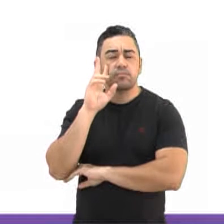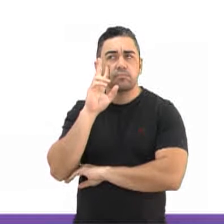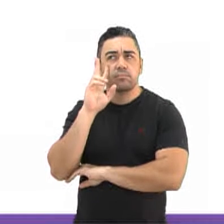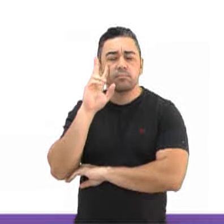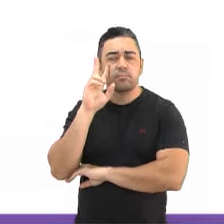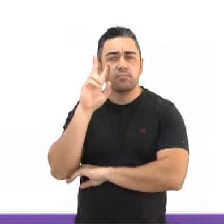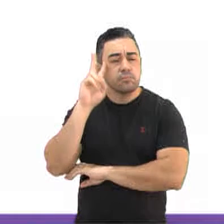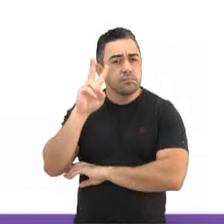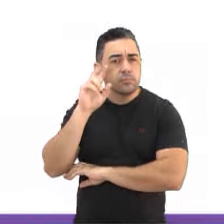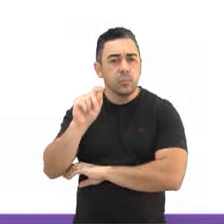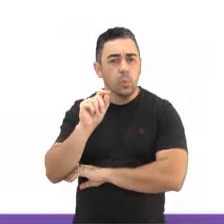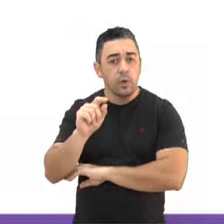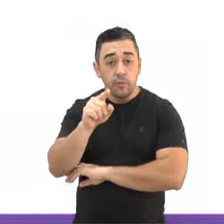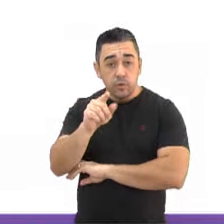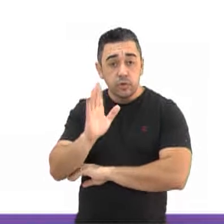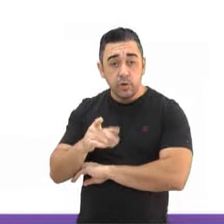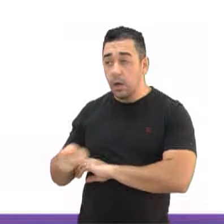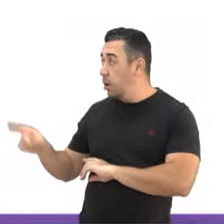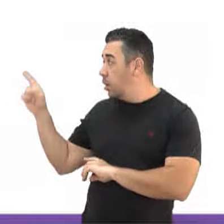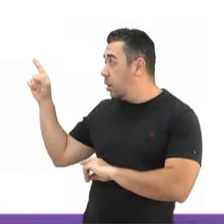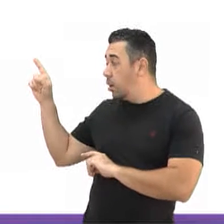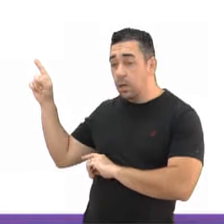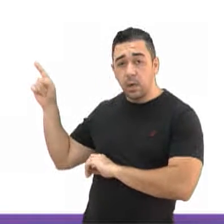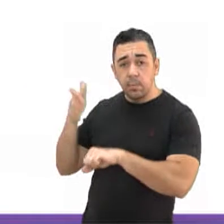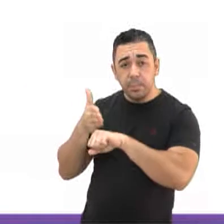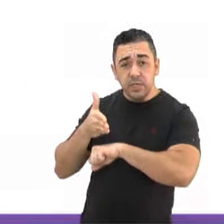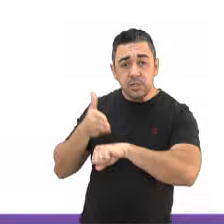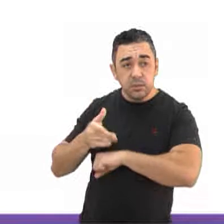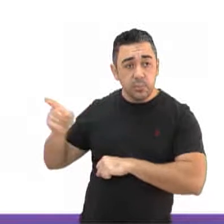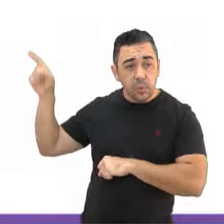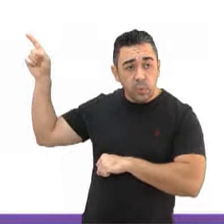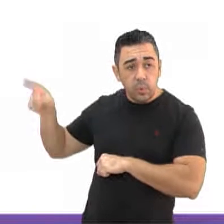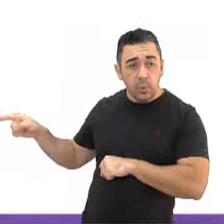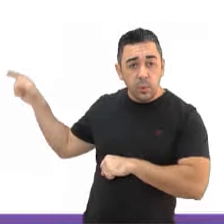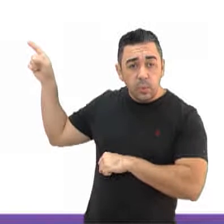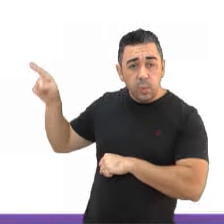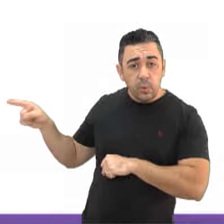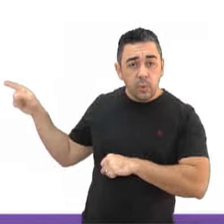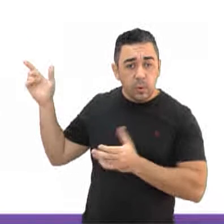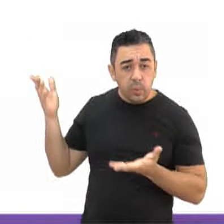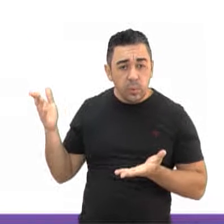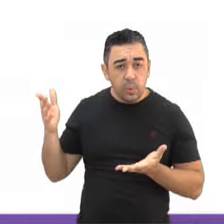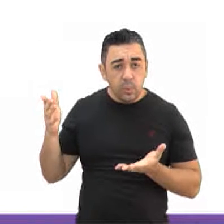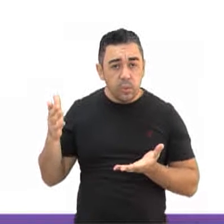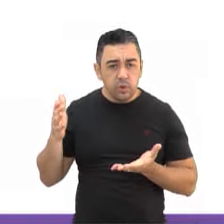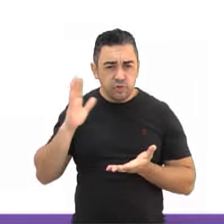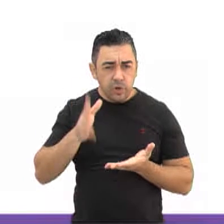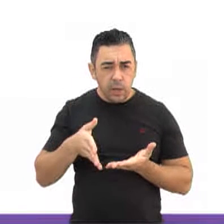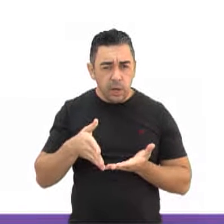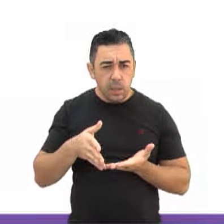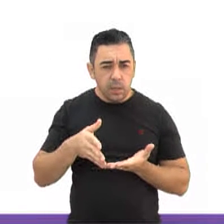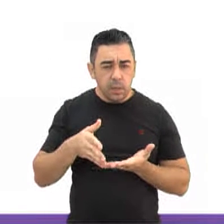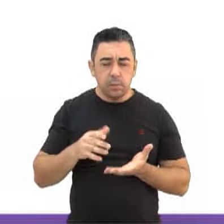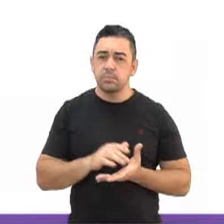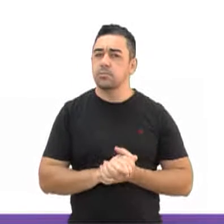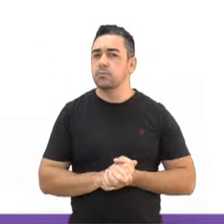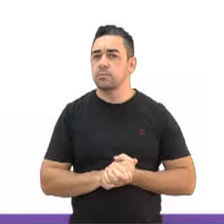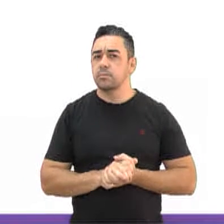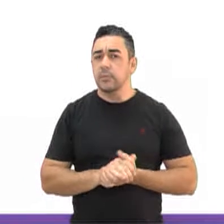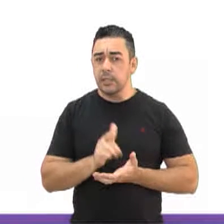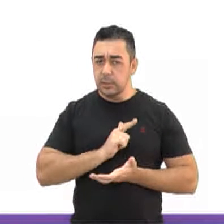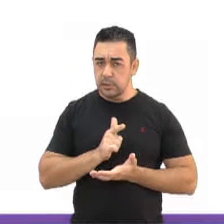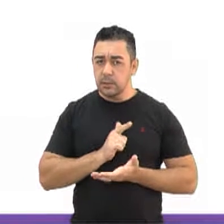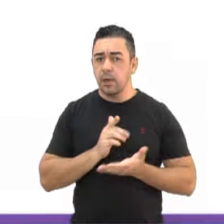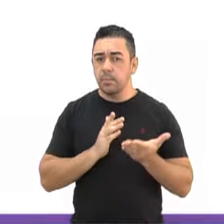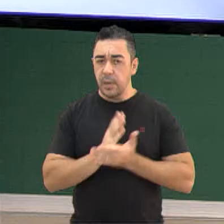entendimento. Você já participou de algum rito de passagem? Outra coisa, existem ritos